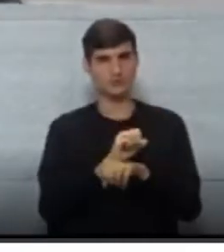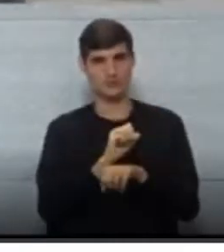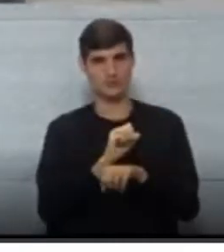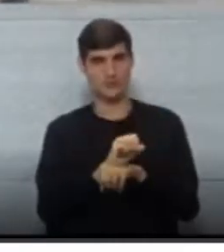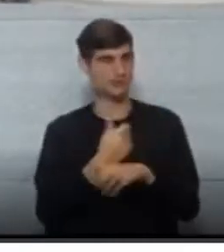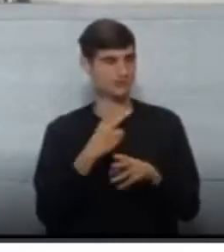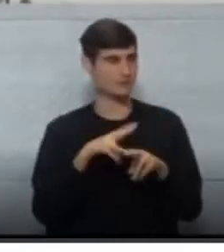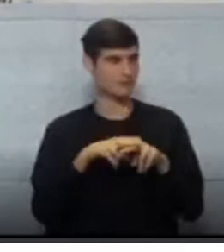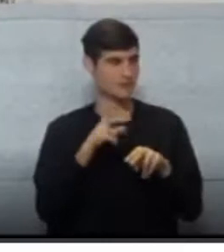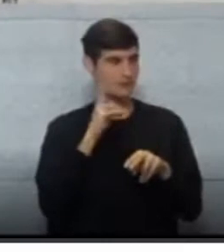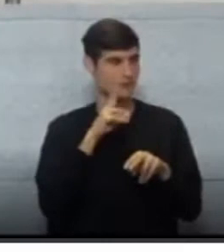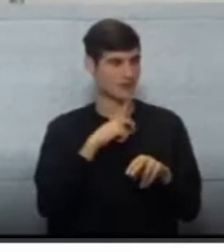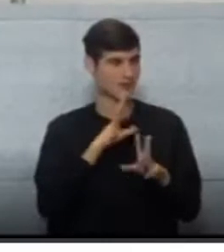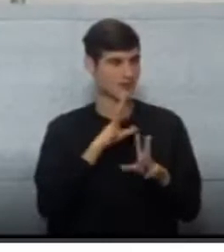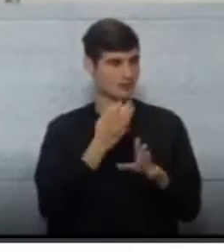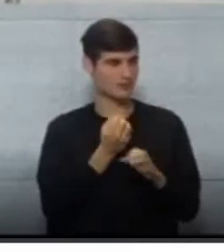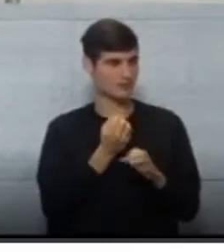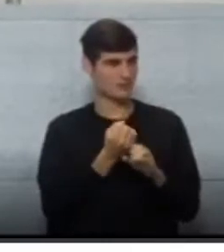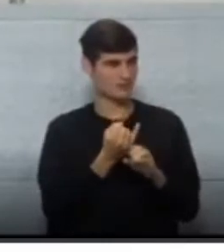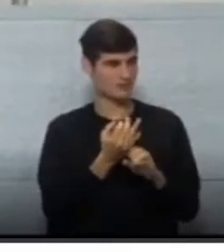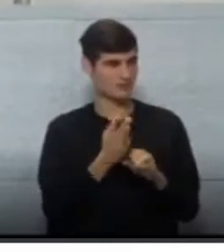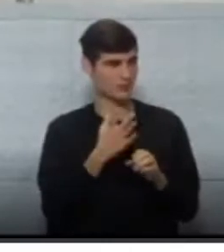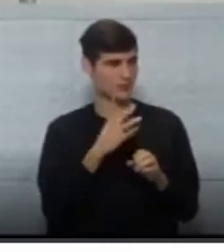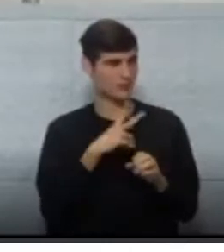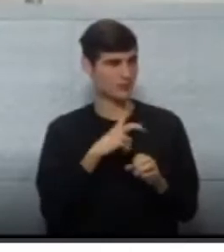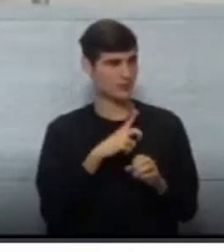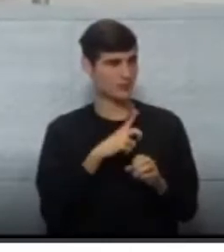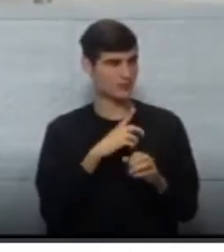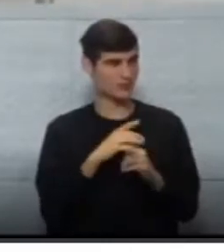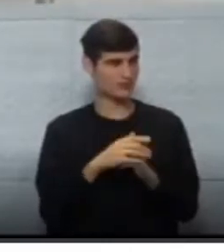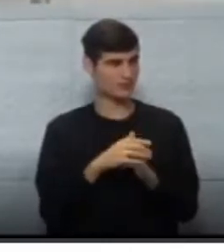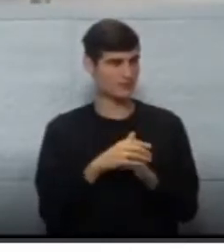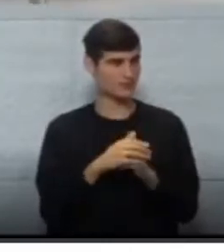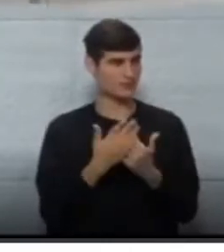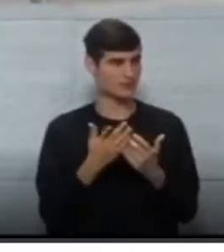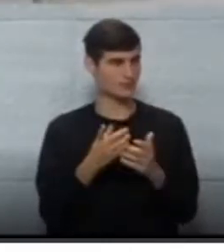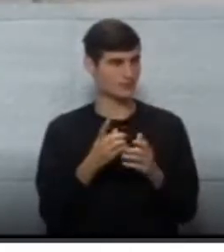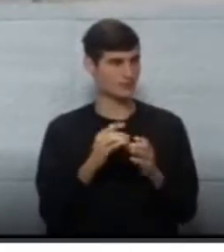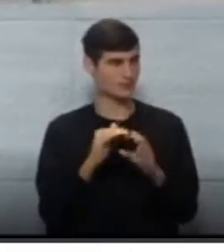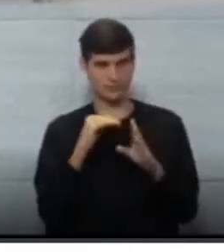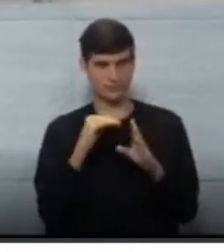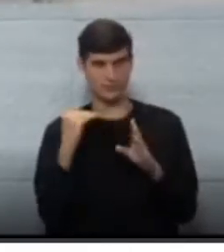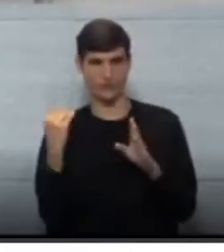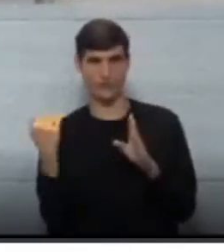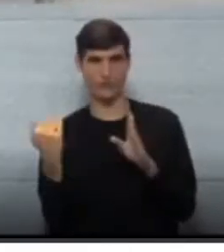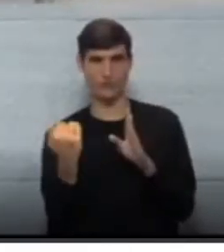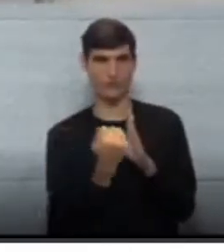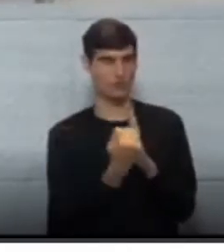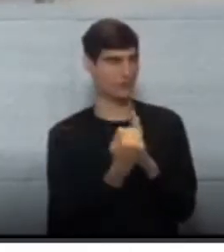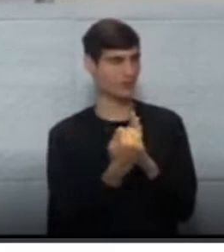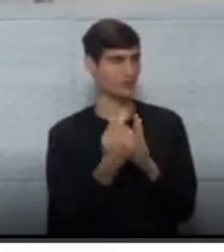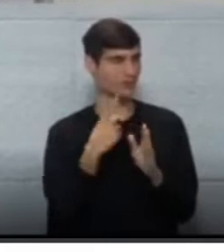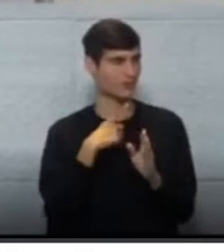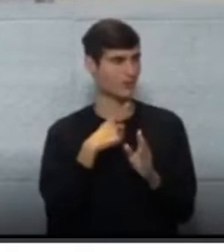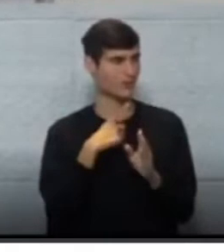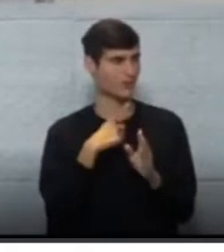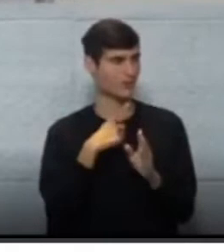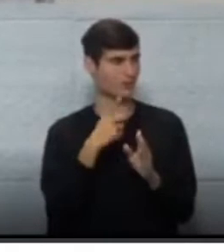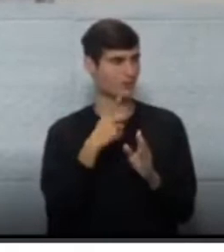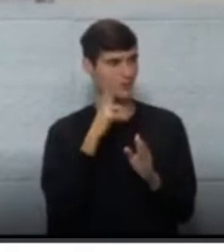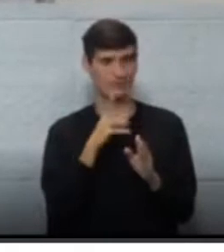bico de Bunsen já está aceso, e em volta desse bico de Bunsen é que eu tenho que utilizar esse espaço aí de